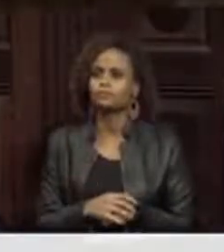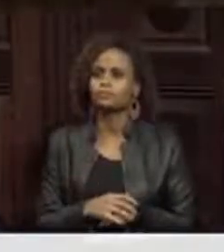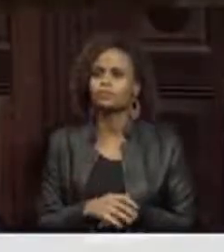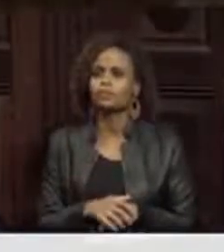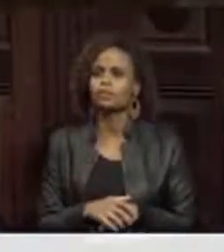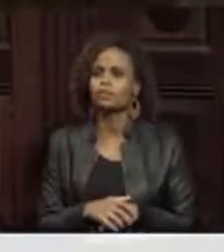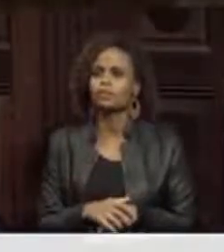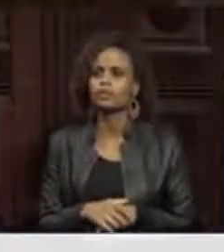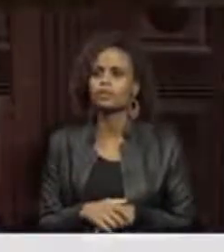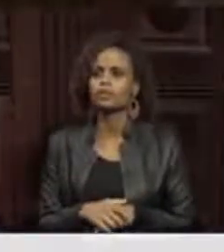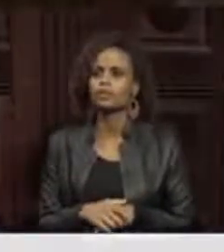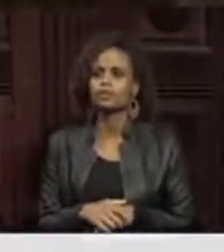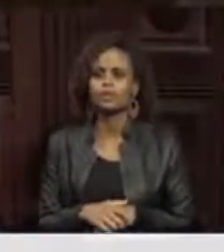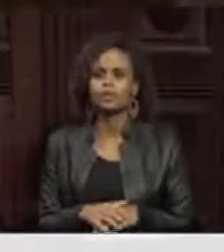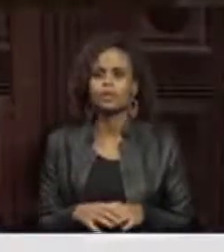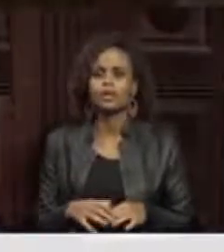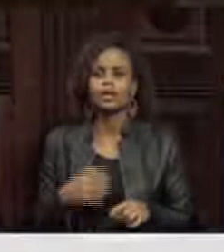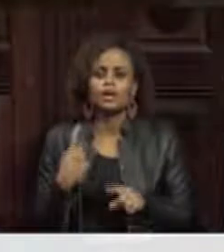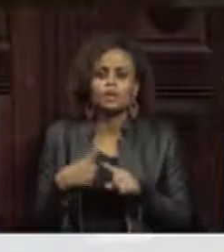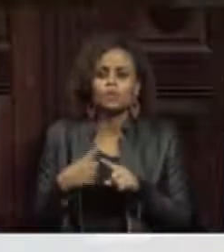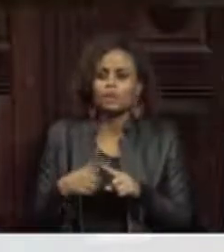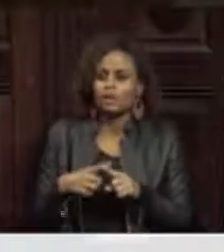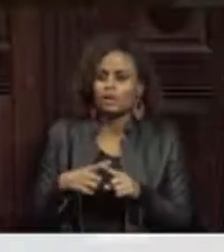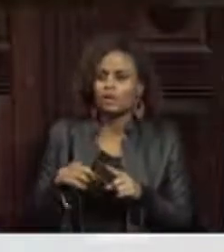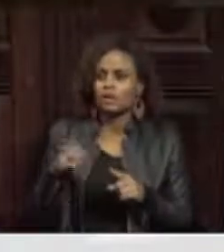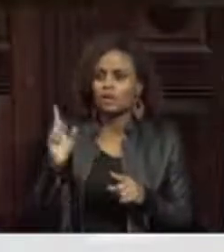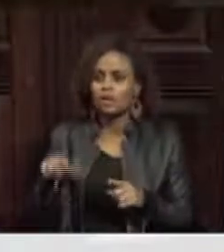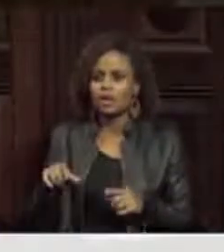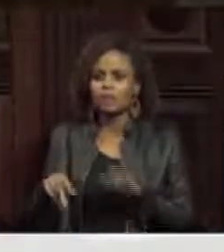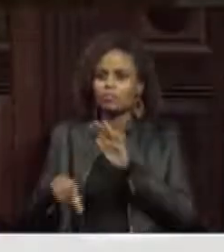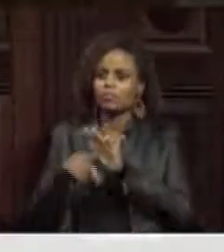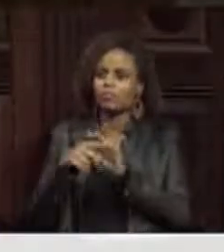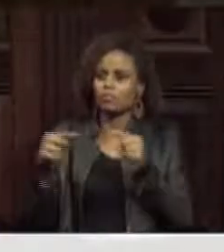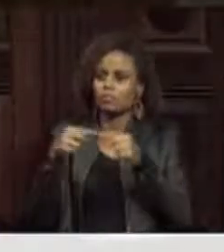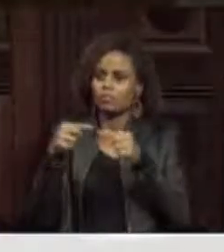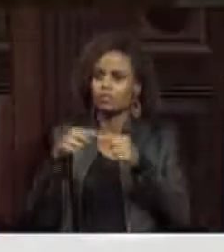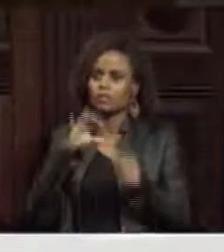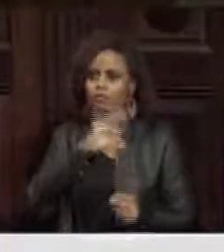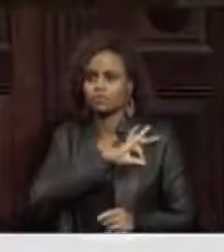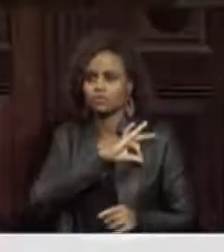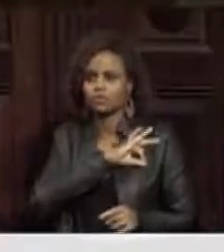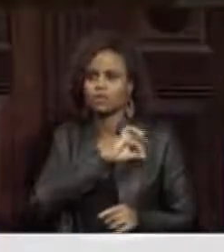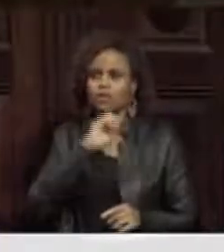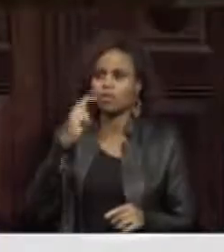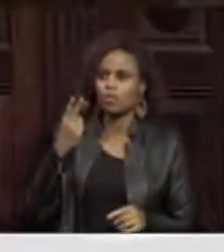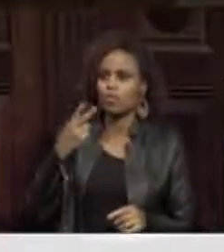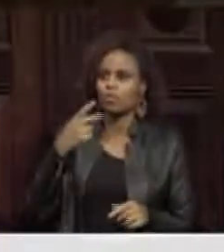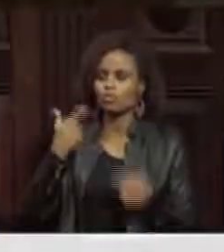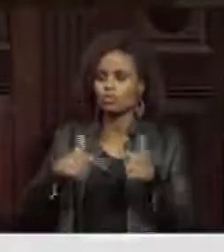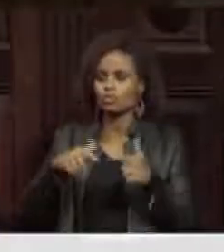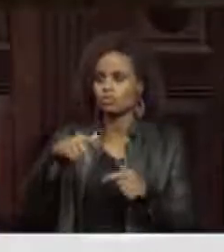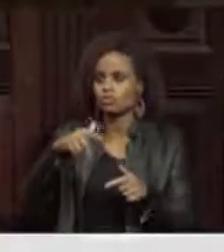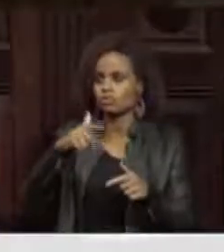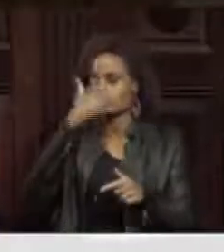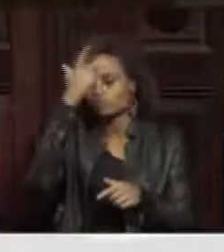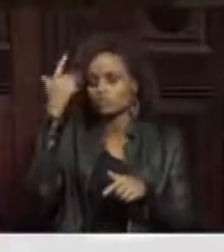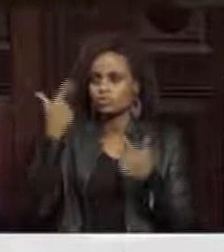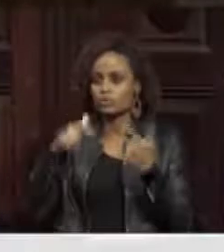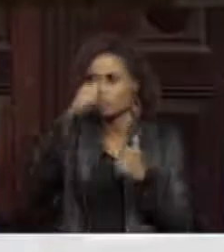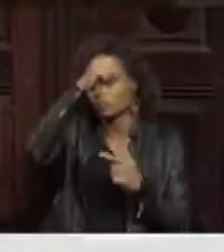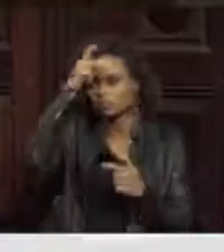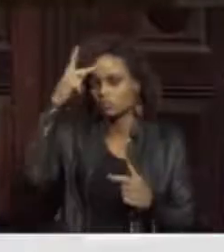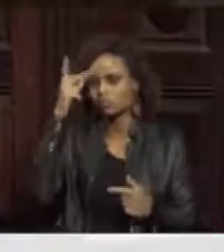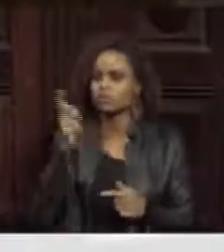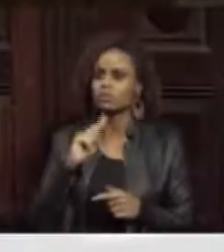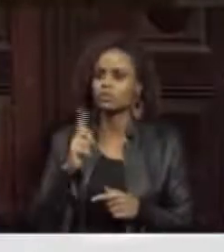ser policial ou por ser os servidores, que eu acho que alguns deputados que aqui se colocaram a